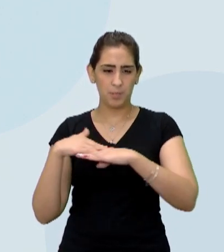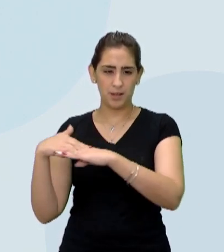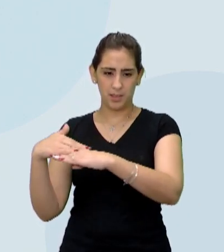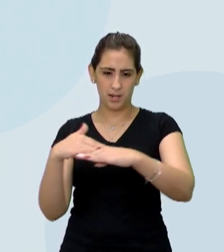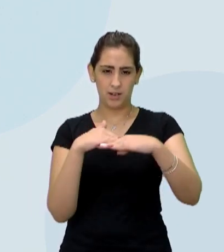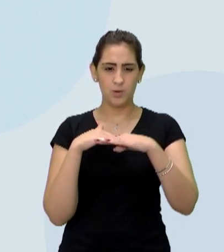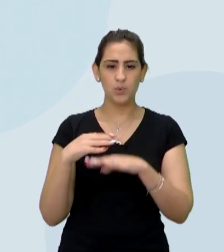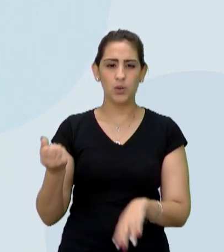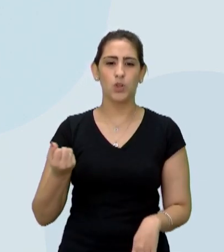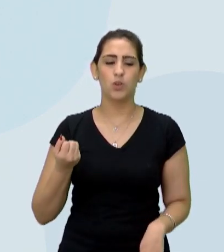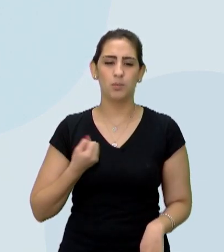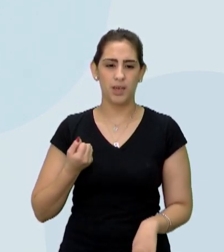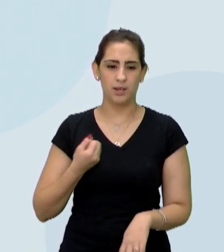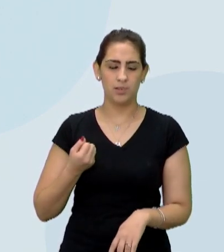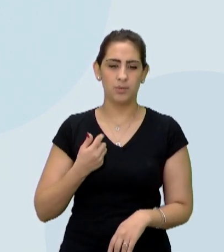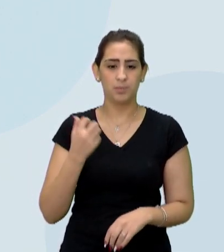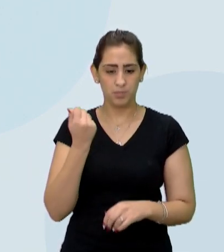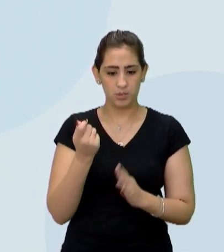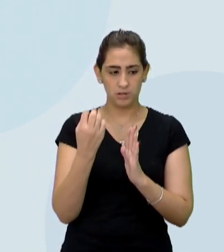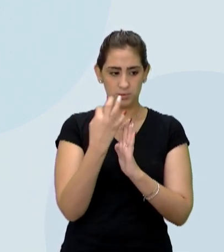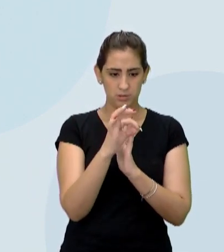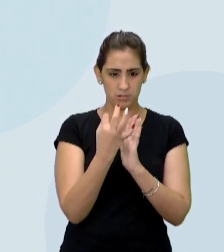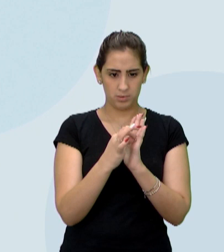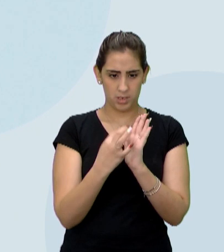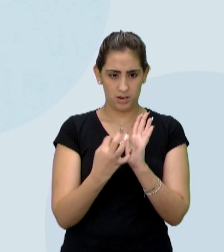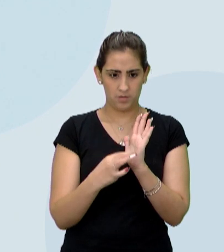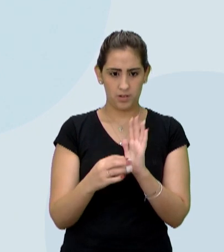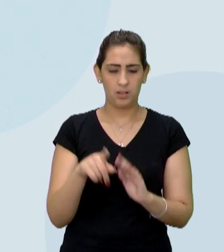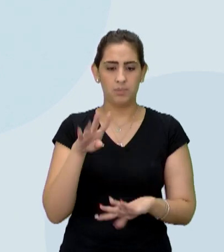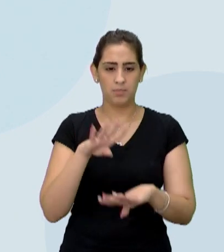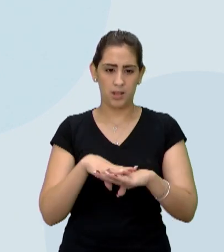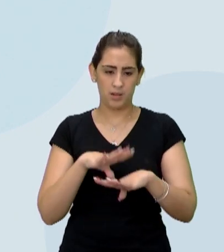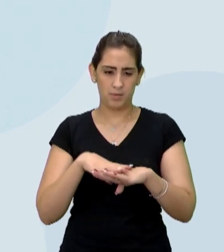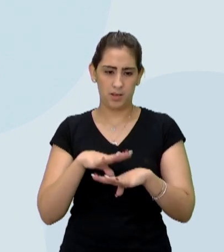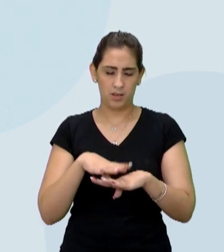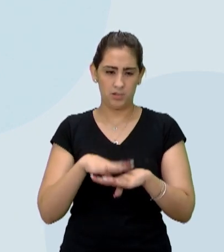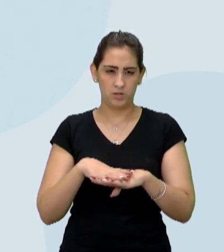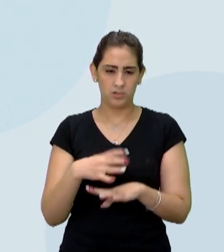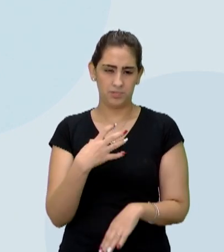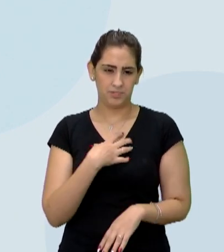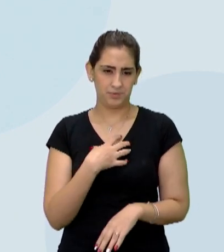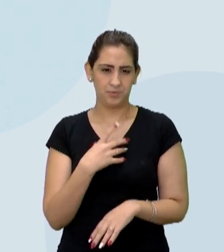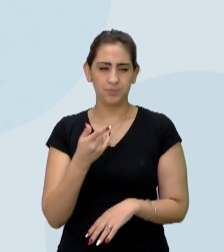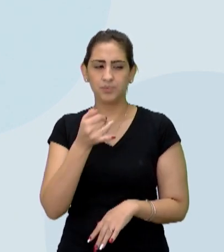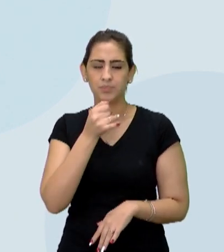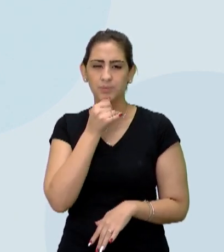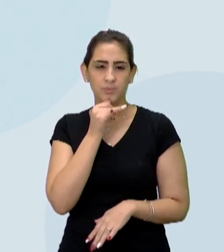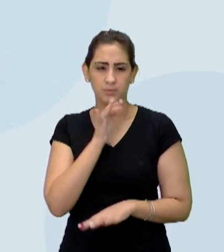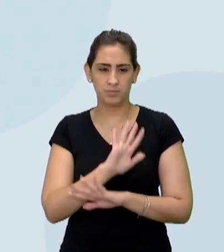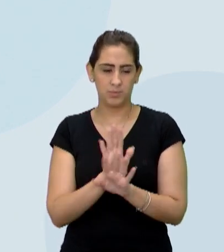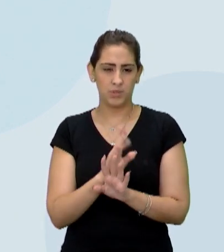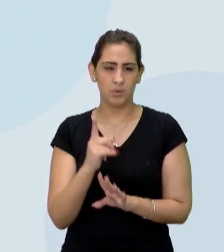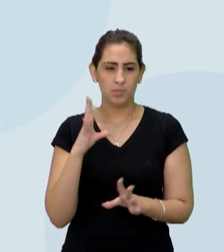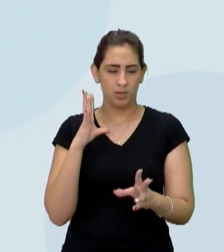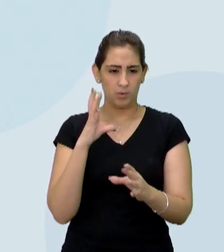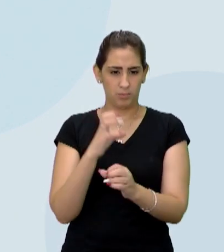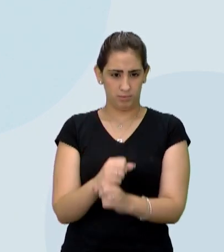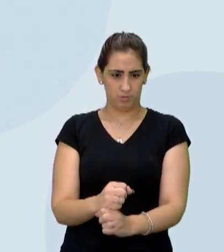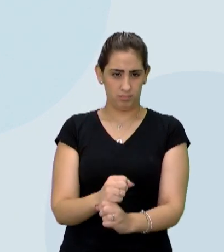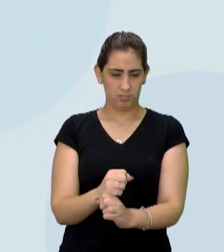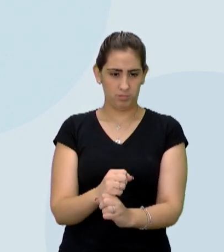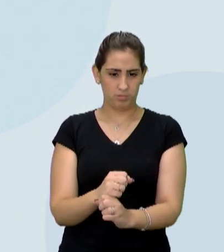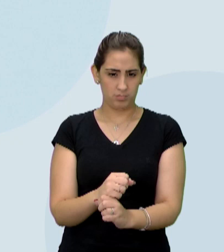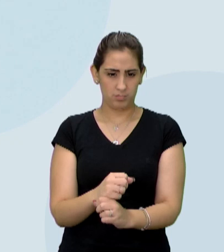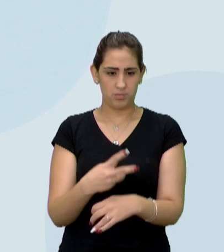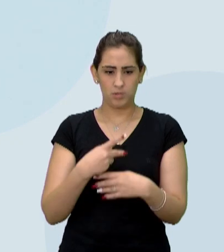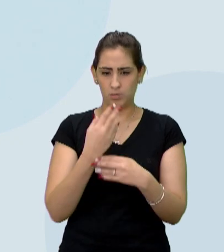Nós podemos descrever na forma aí matemática. Mas podia ser, por exemplo, uma sequência formada com naipes do